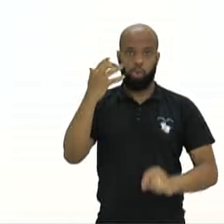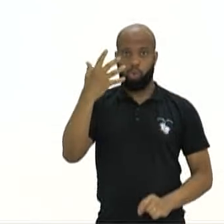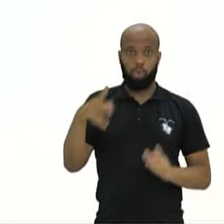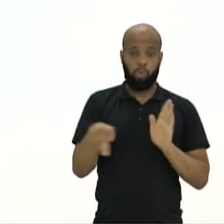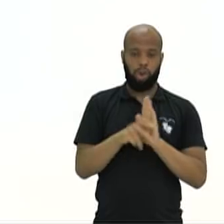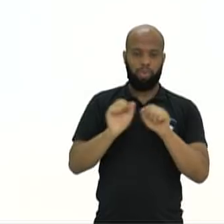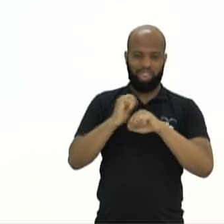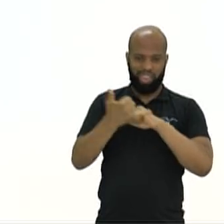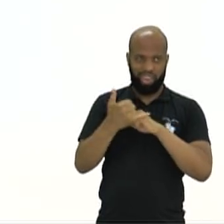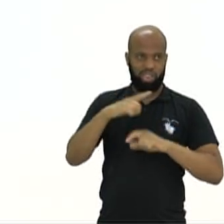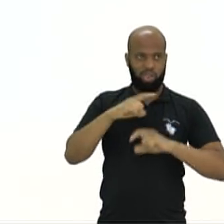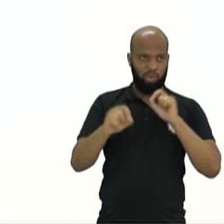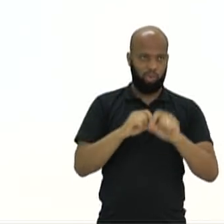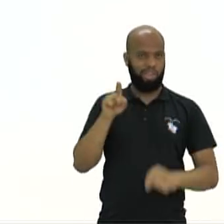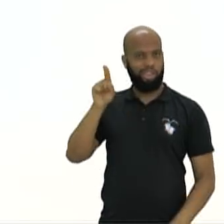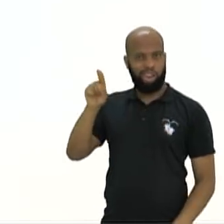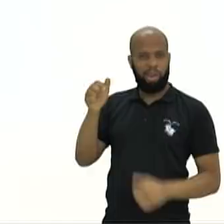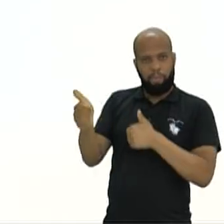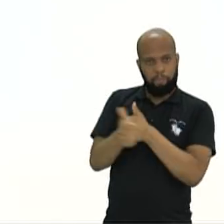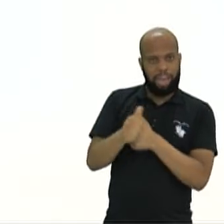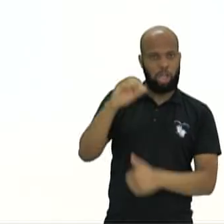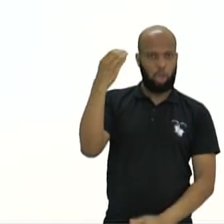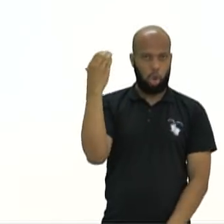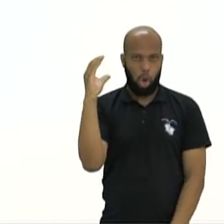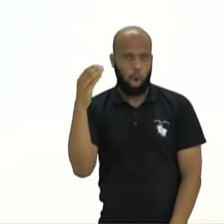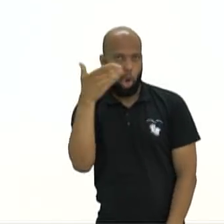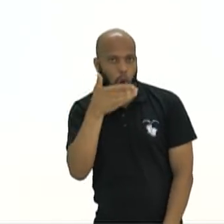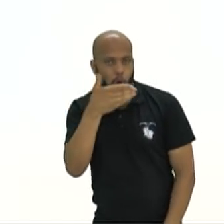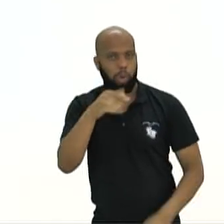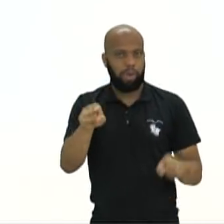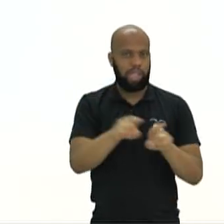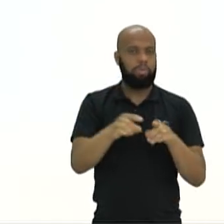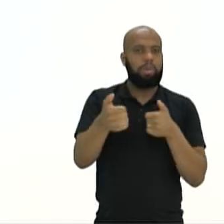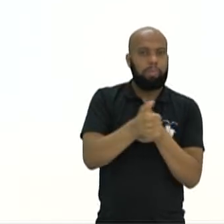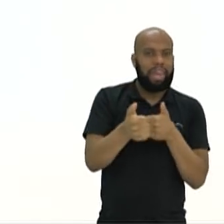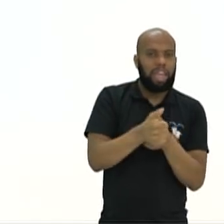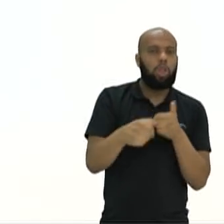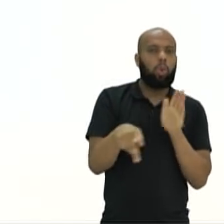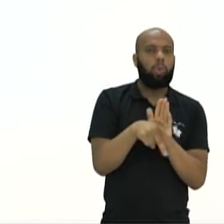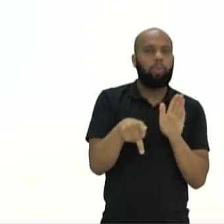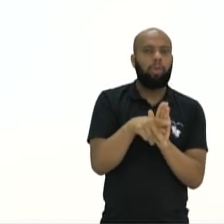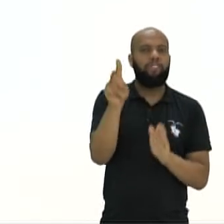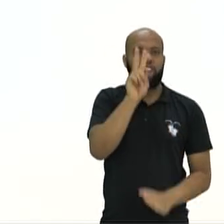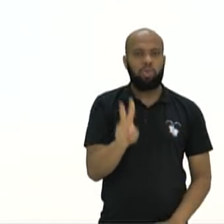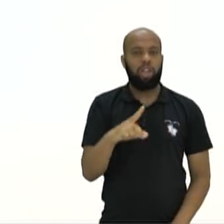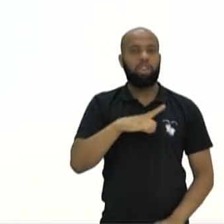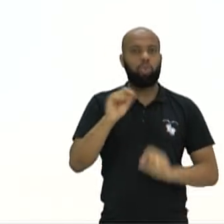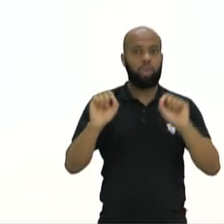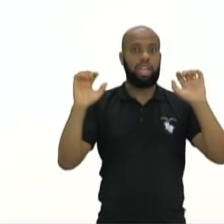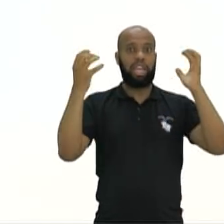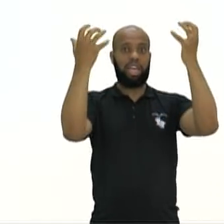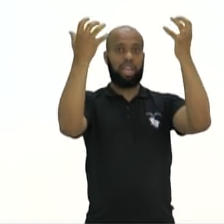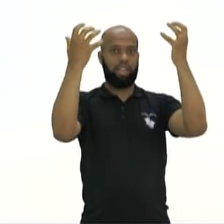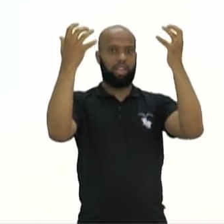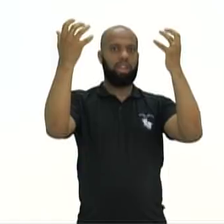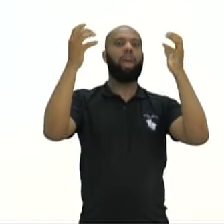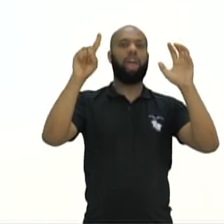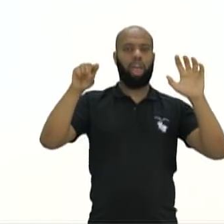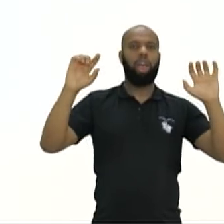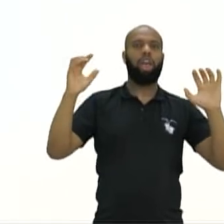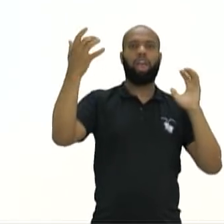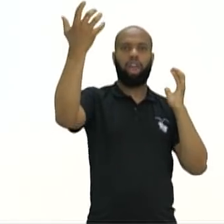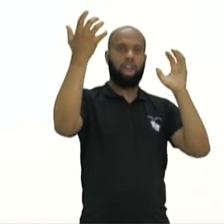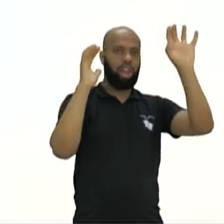Antilhas tinham uma terra, um clima extremamente propício também para a cana-de-açúcar. E como eles